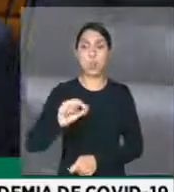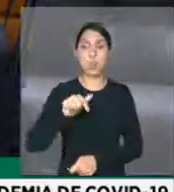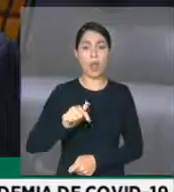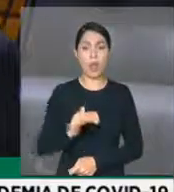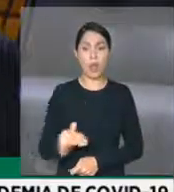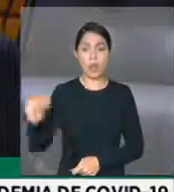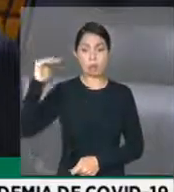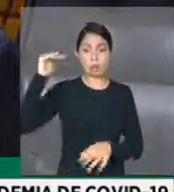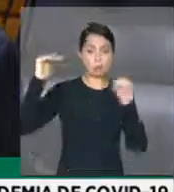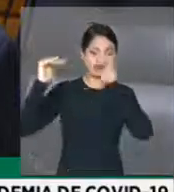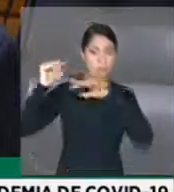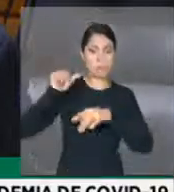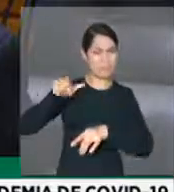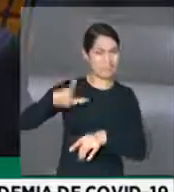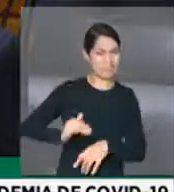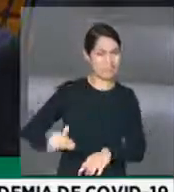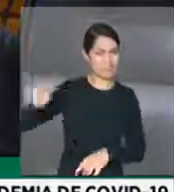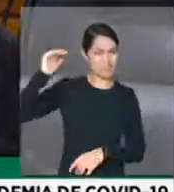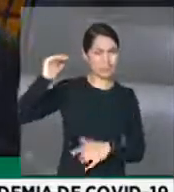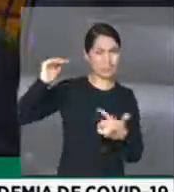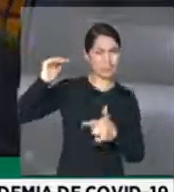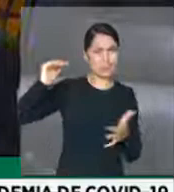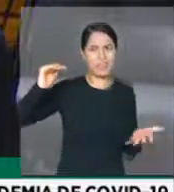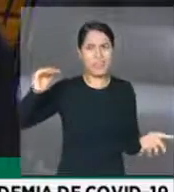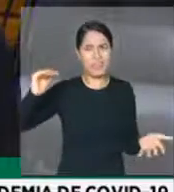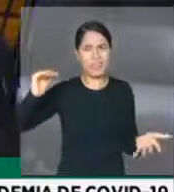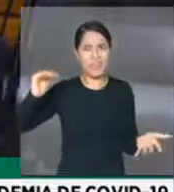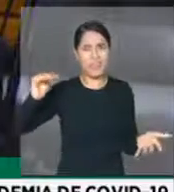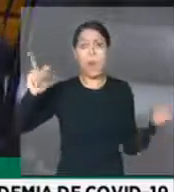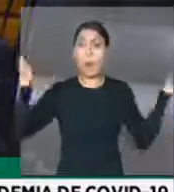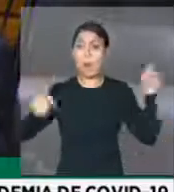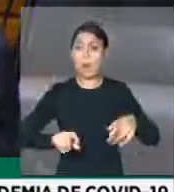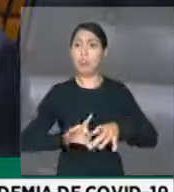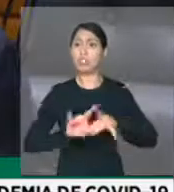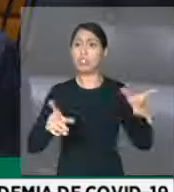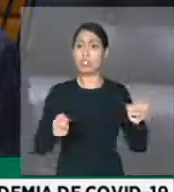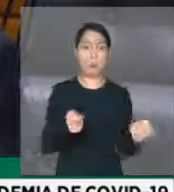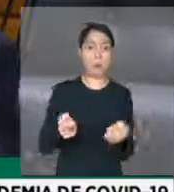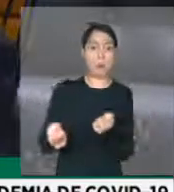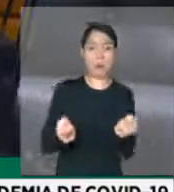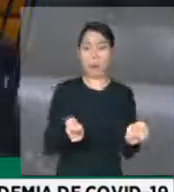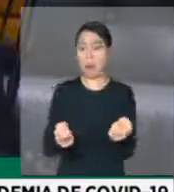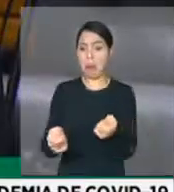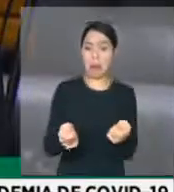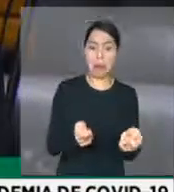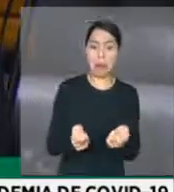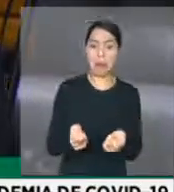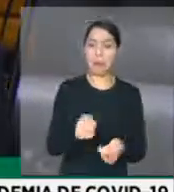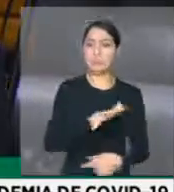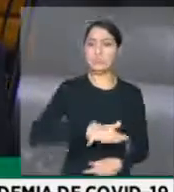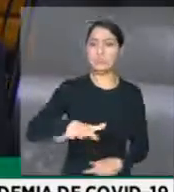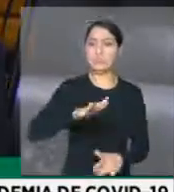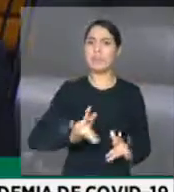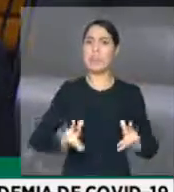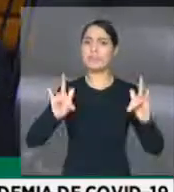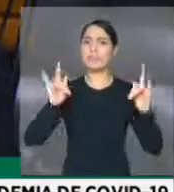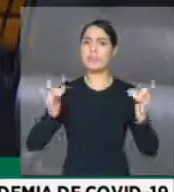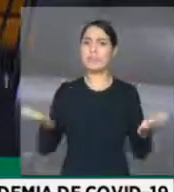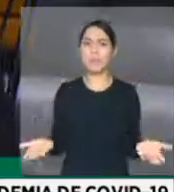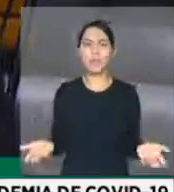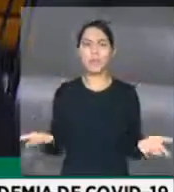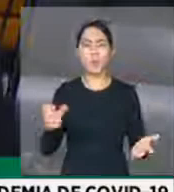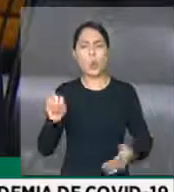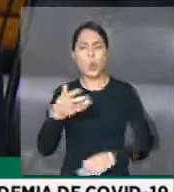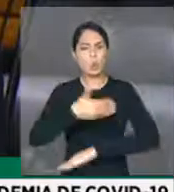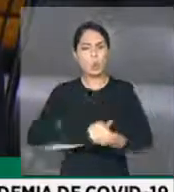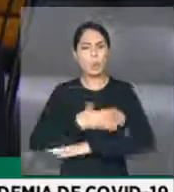que não é uma autoridade, pode restringir a atuação da sua própria propriedade. É dose.